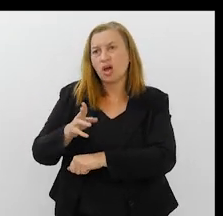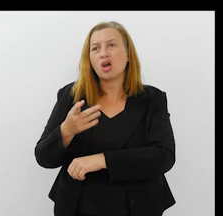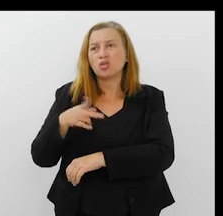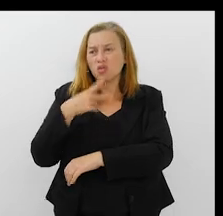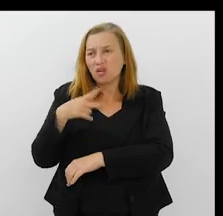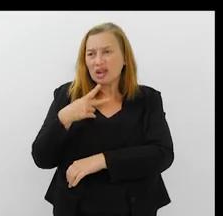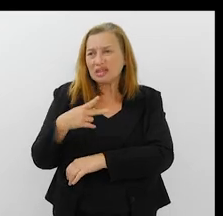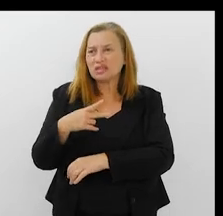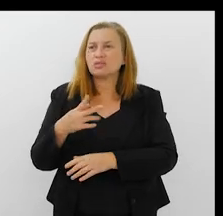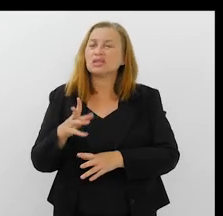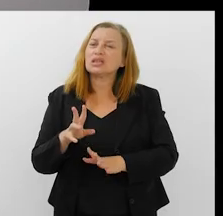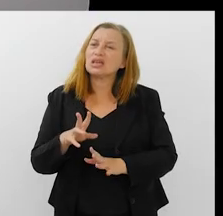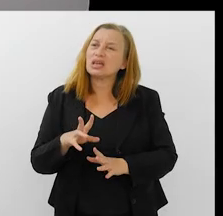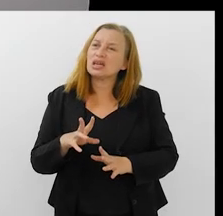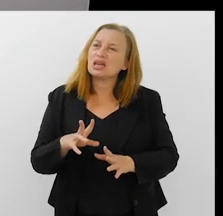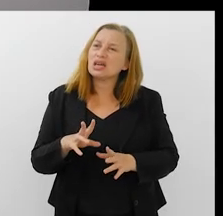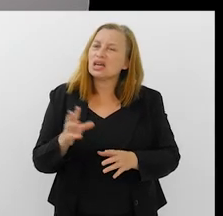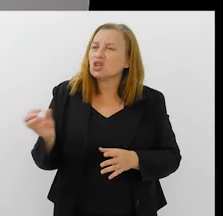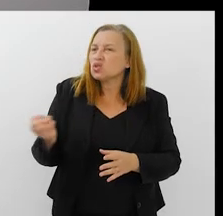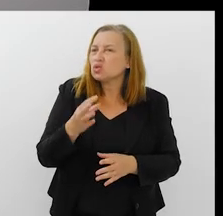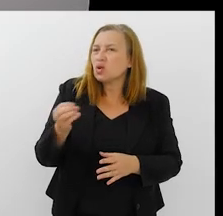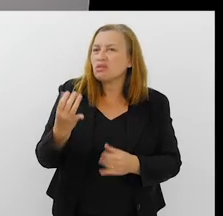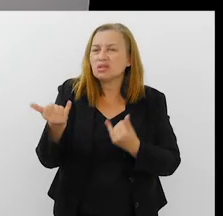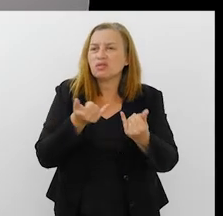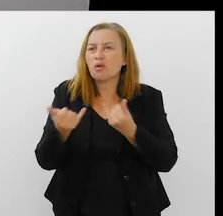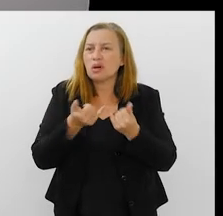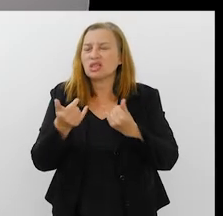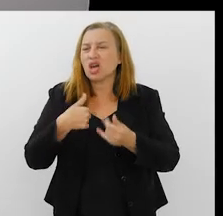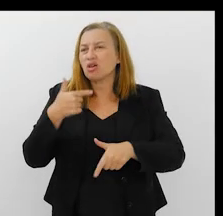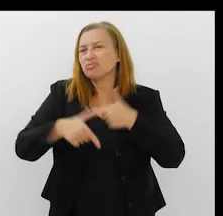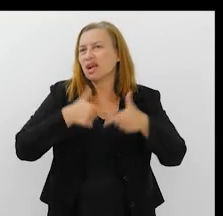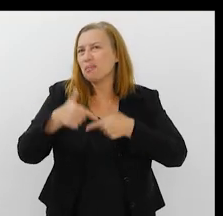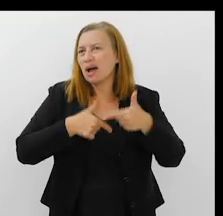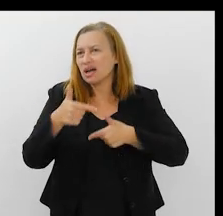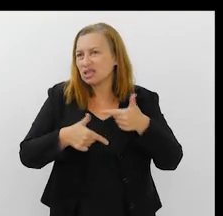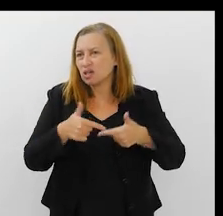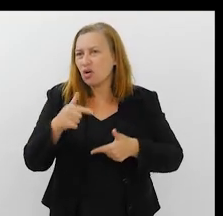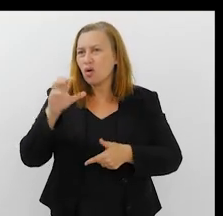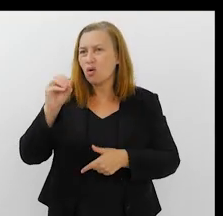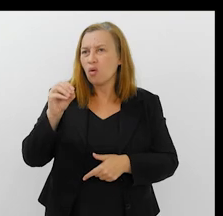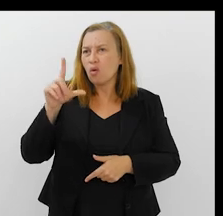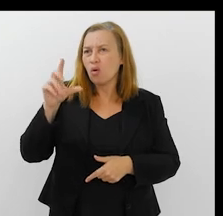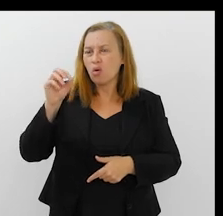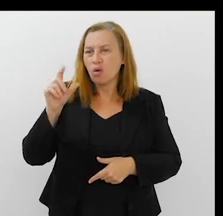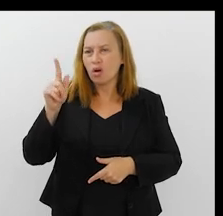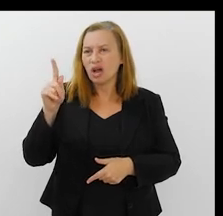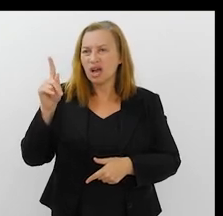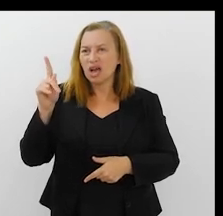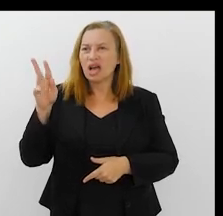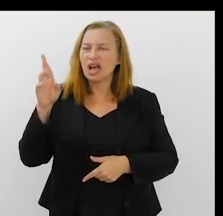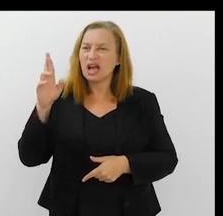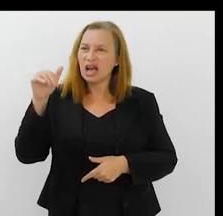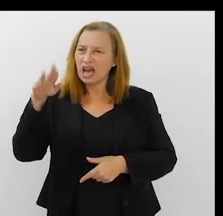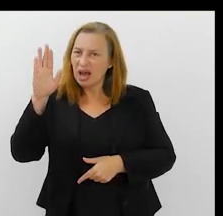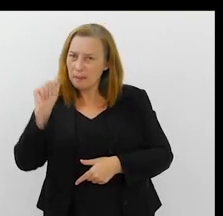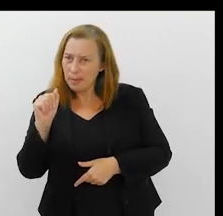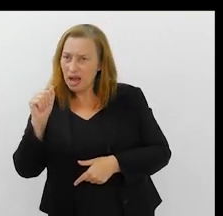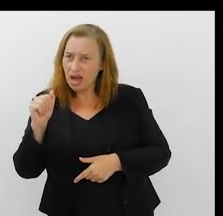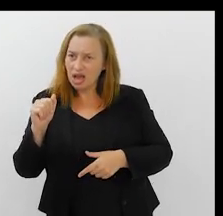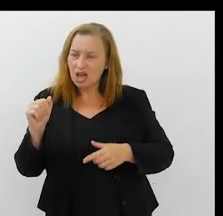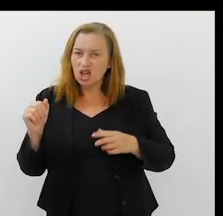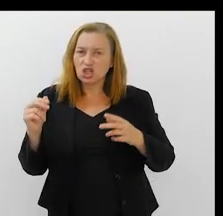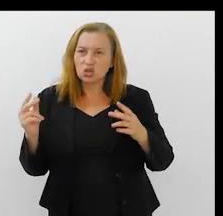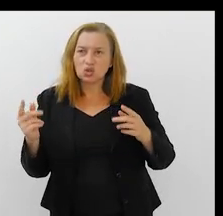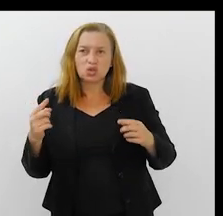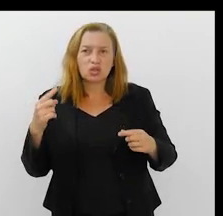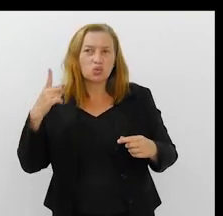aquilo... Não, eu estou falando que esses recursos, né? Se favorece esses novos recursos. Eu trabalhei, por exemplo, com aqueles hologramas.